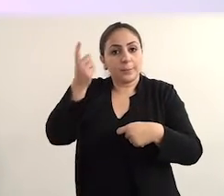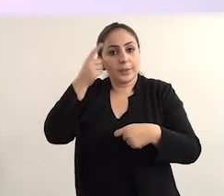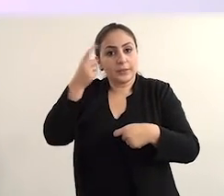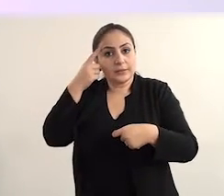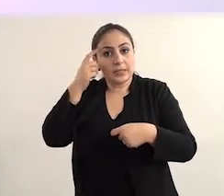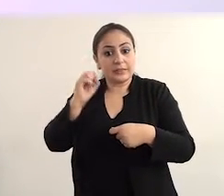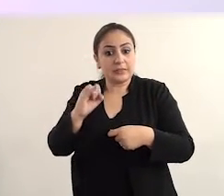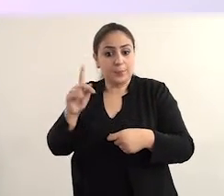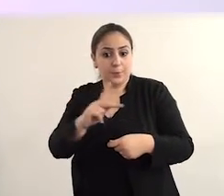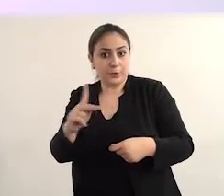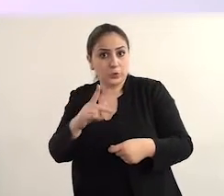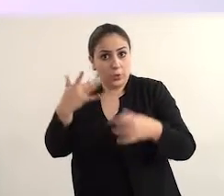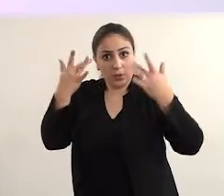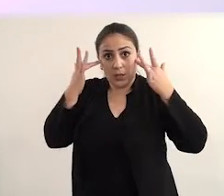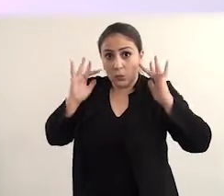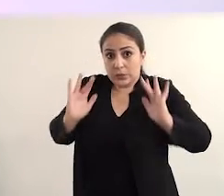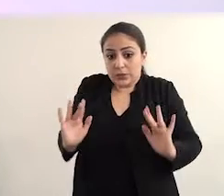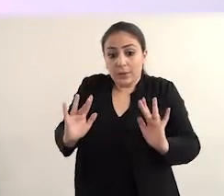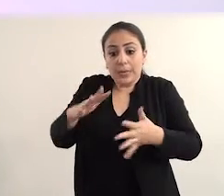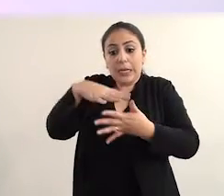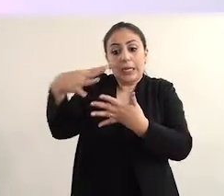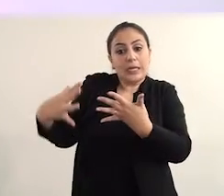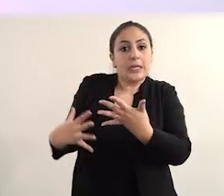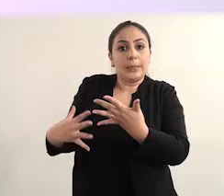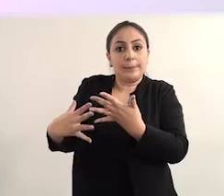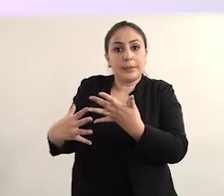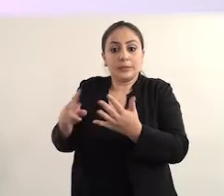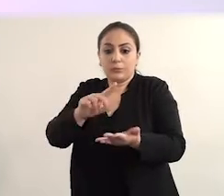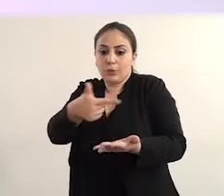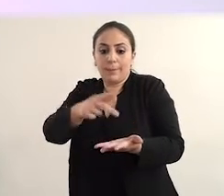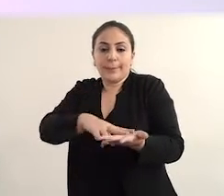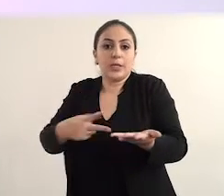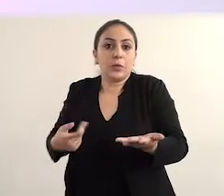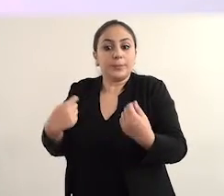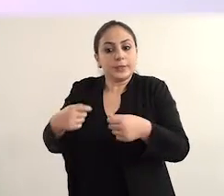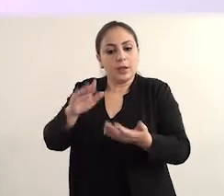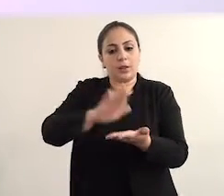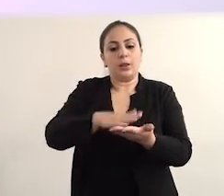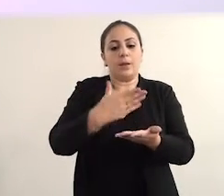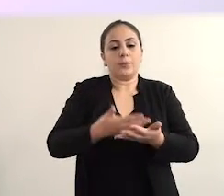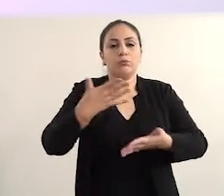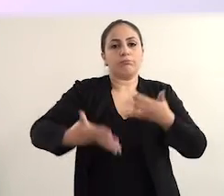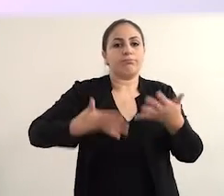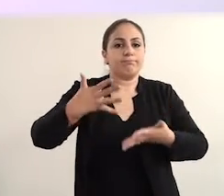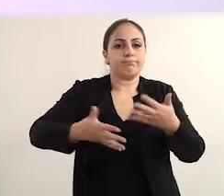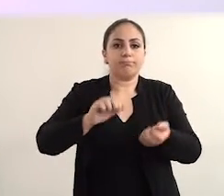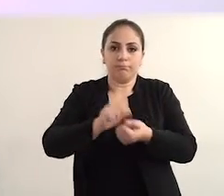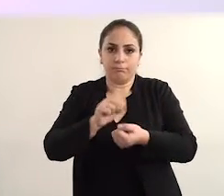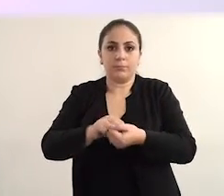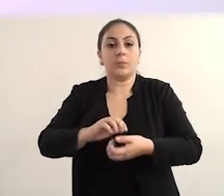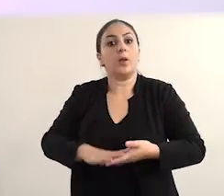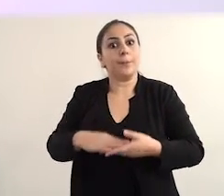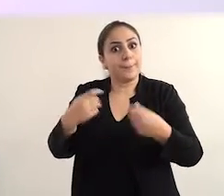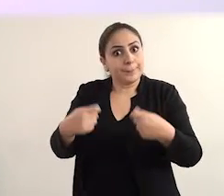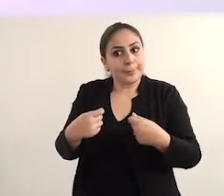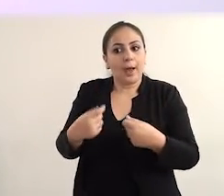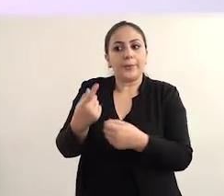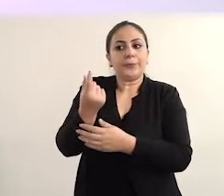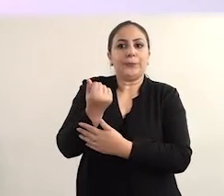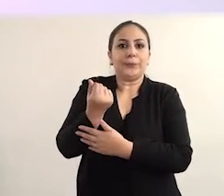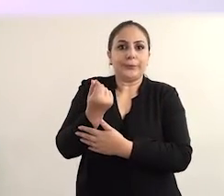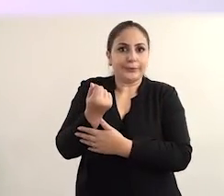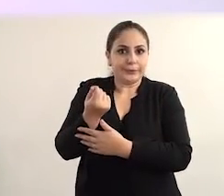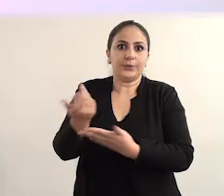se os professores não sabem Libras, né, não são bilíngues, eles vão ter de ter um intérprete de Libras. Isso tem